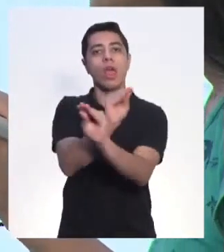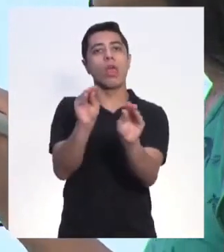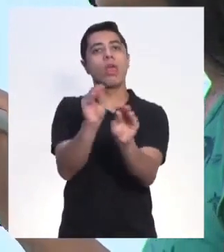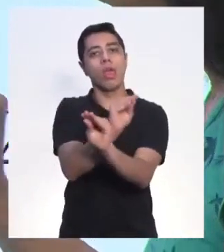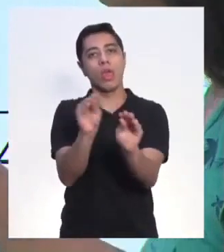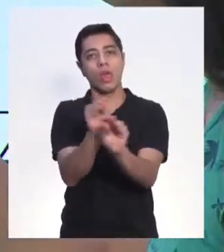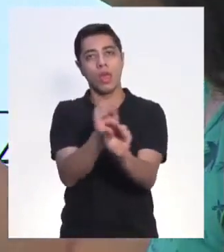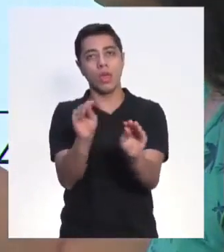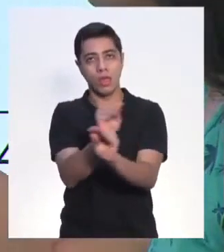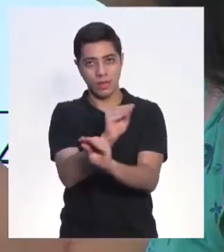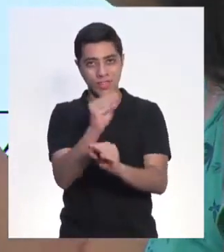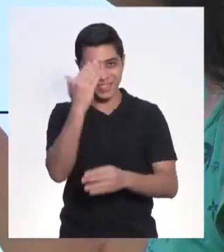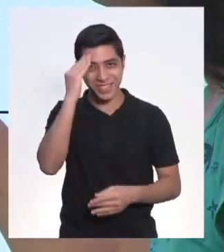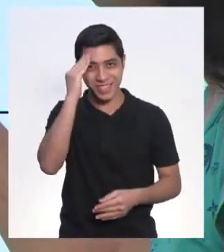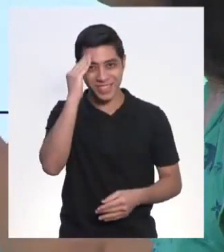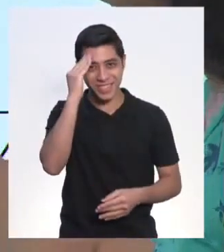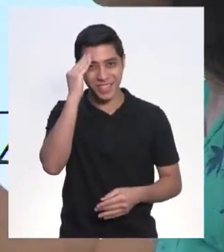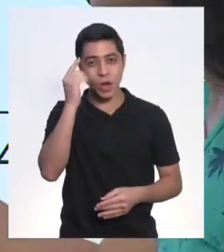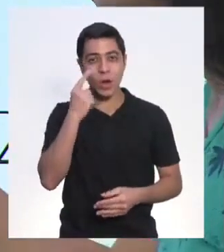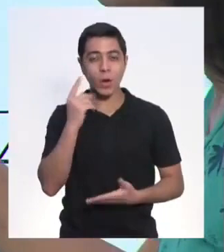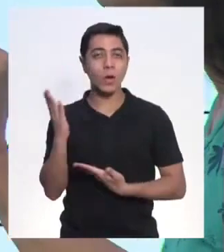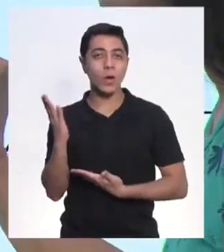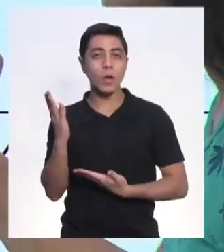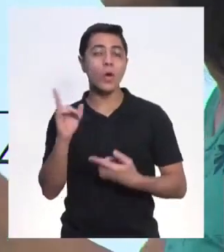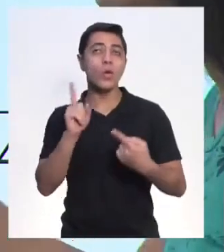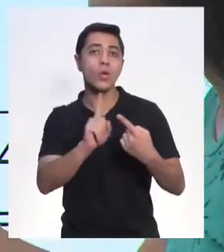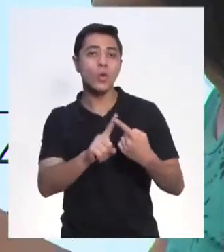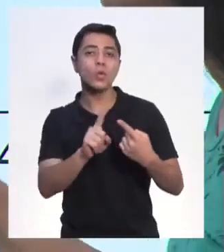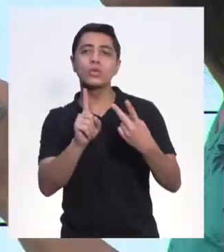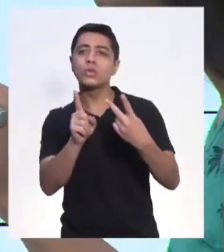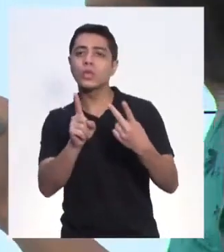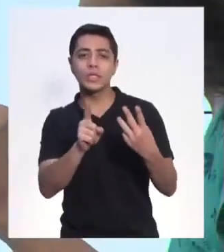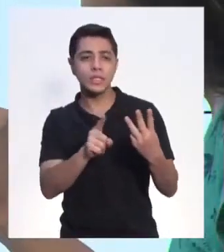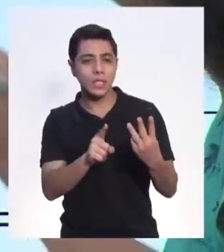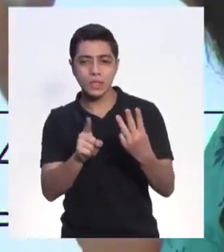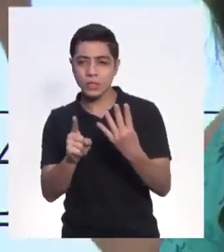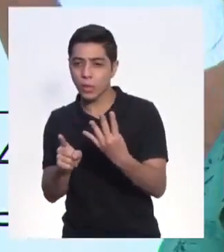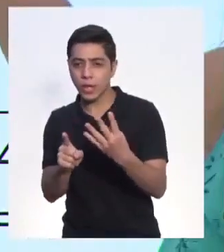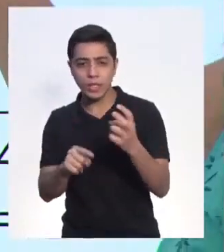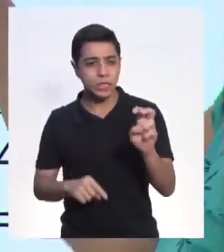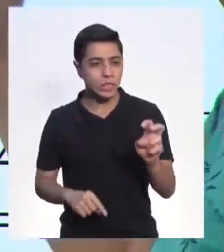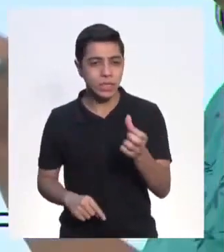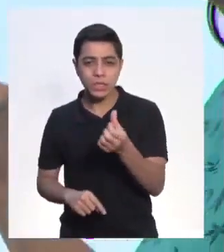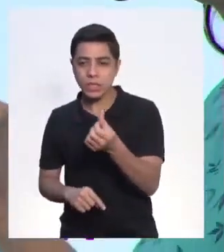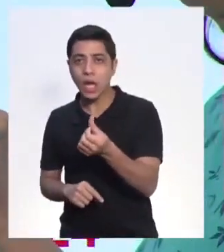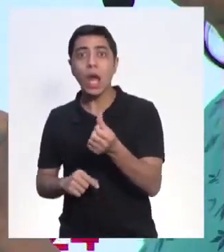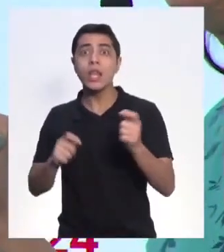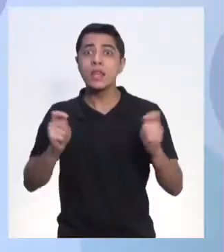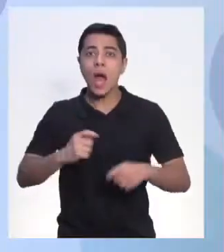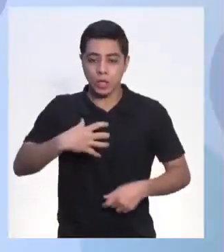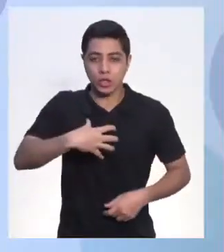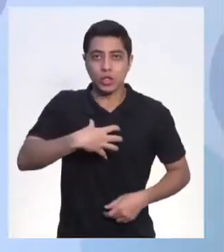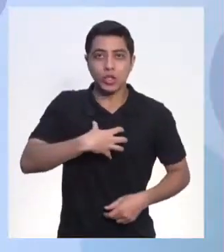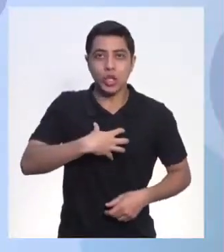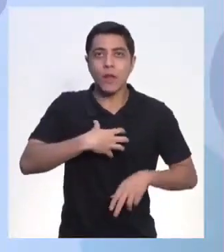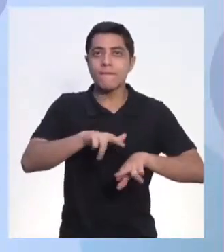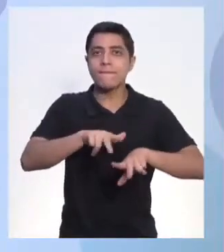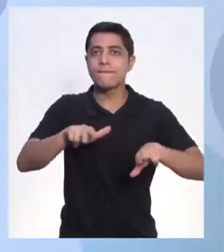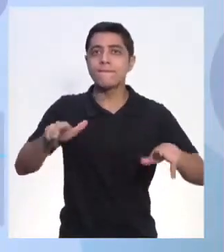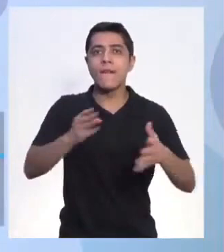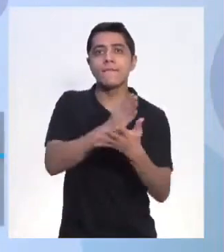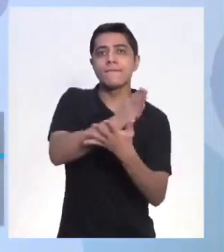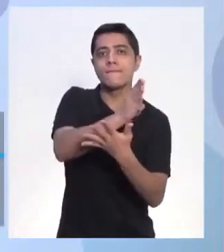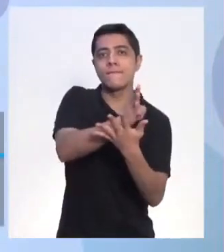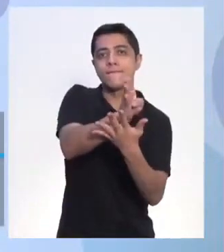4. Então, 1, 2, 3, 4, 5, 6 possibilidades de filas?